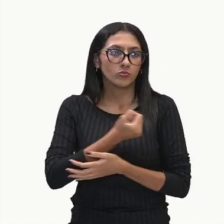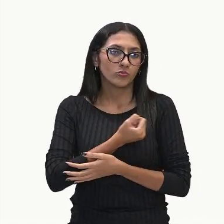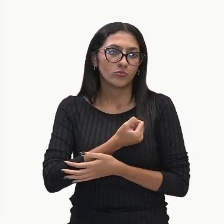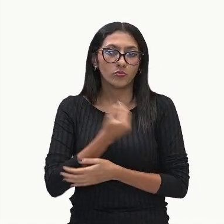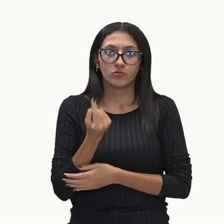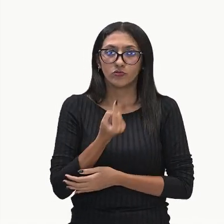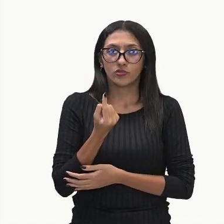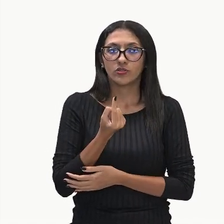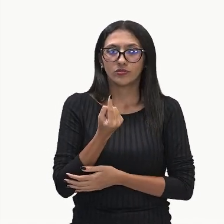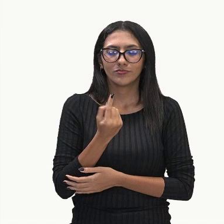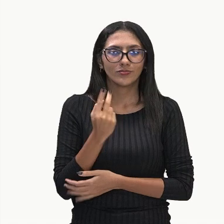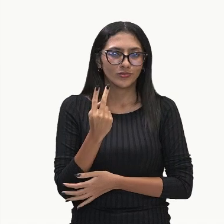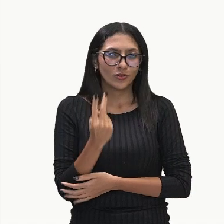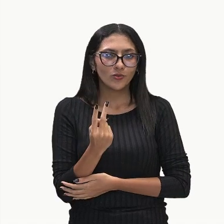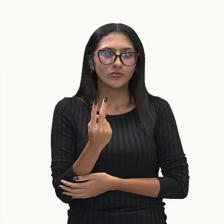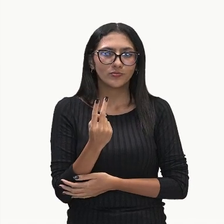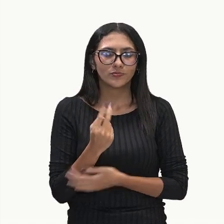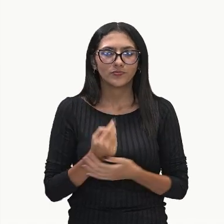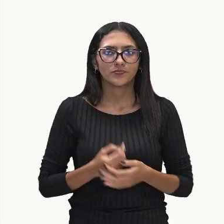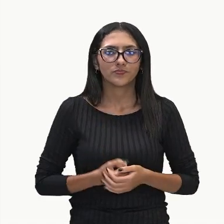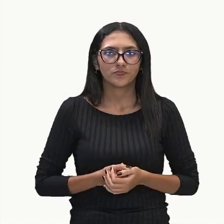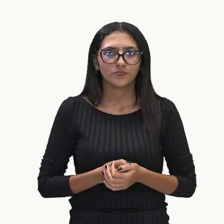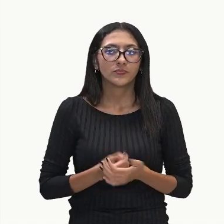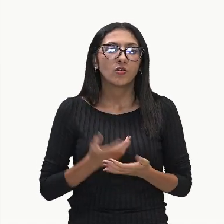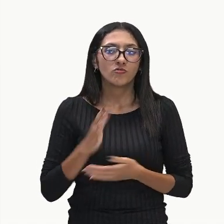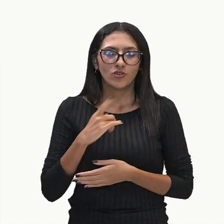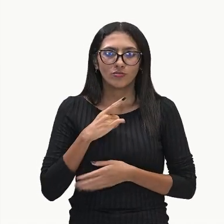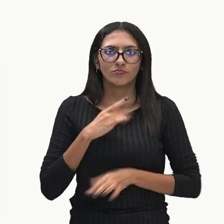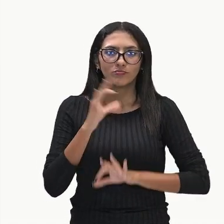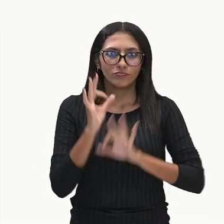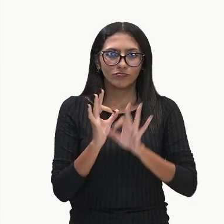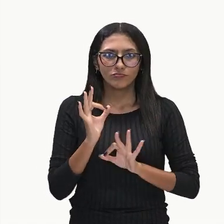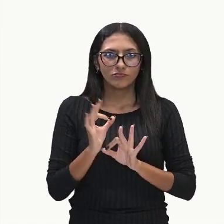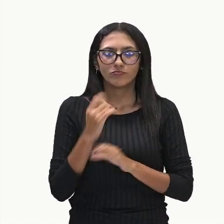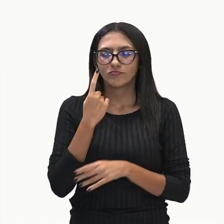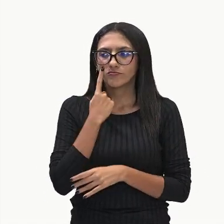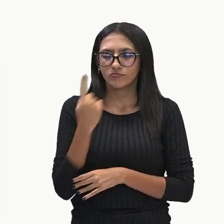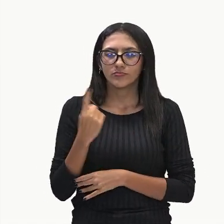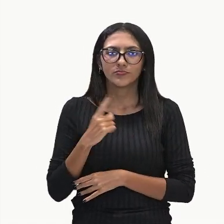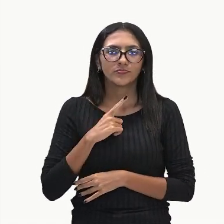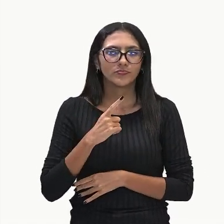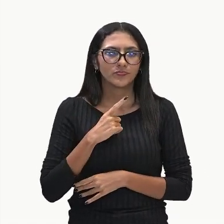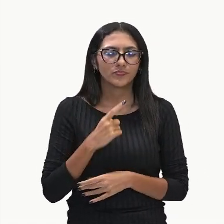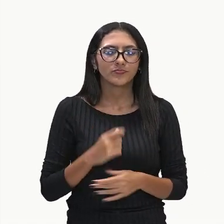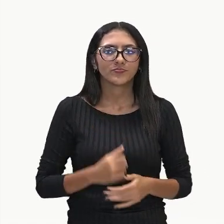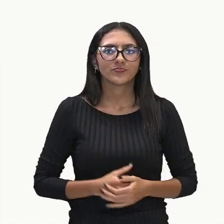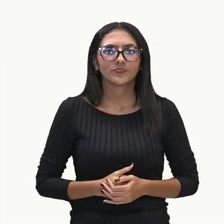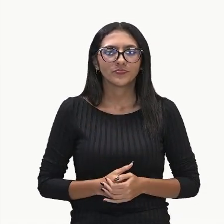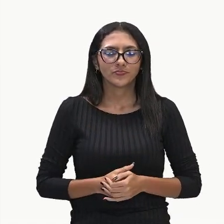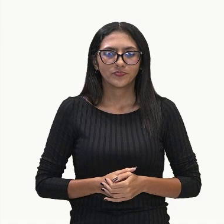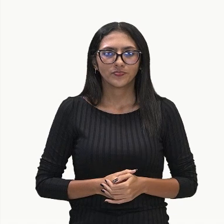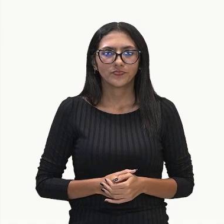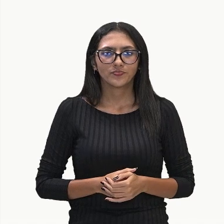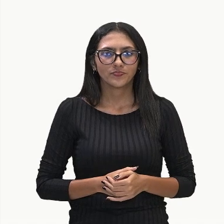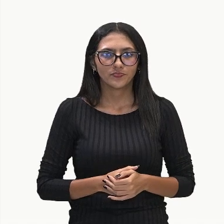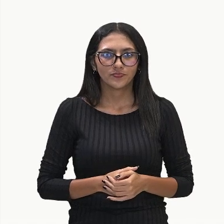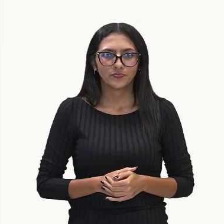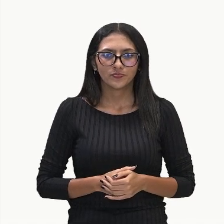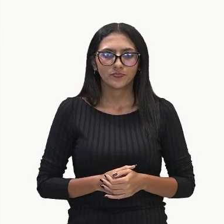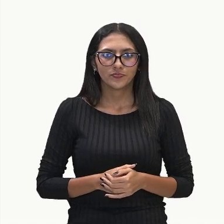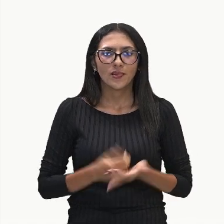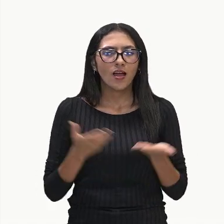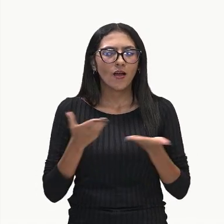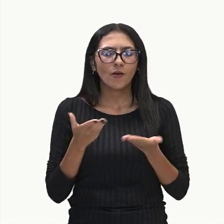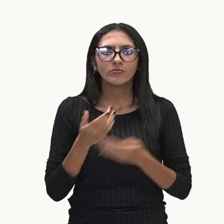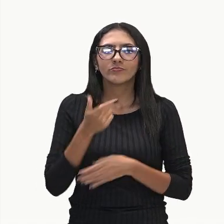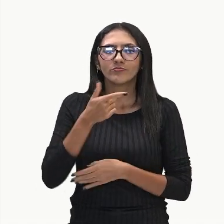2. Então, pronto. Já escrevi aí na forma fatorada, usando o fator comum. Quem nós vamos agora?